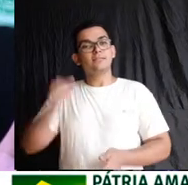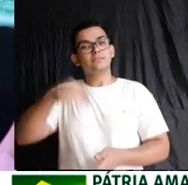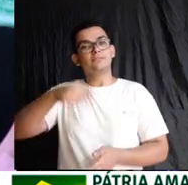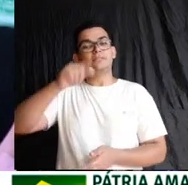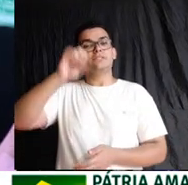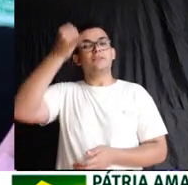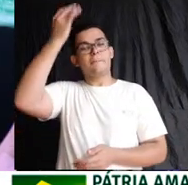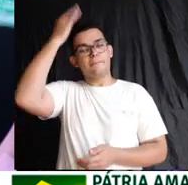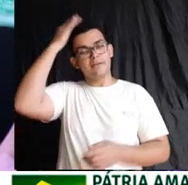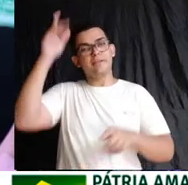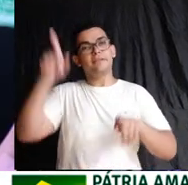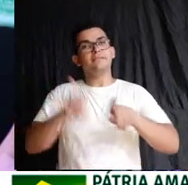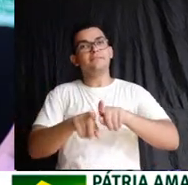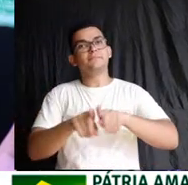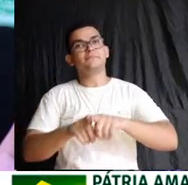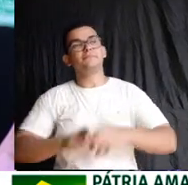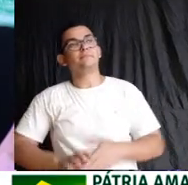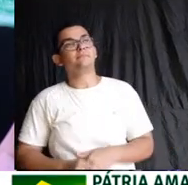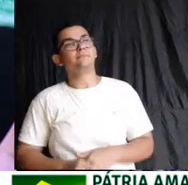paranaense, rondoniense.